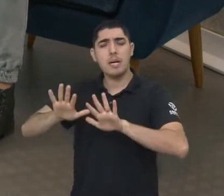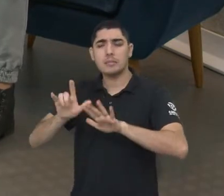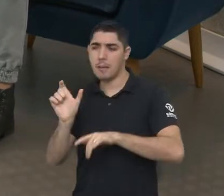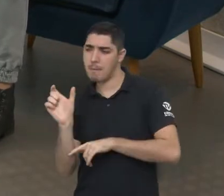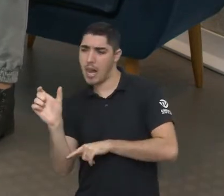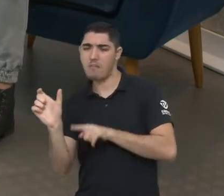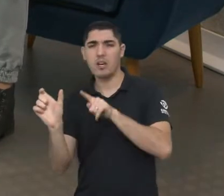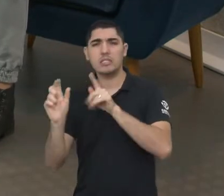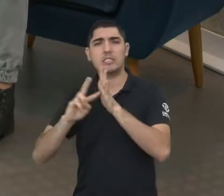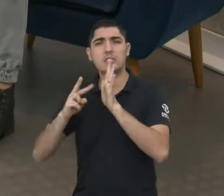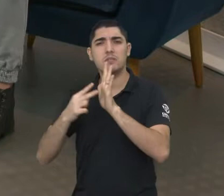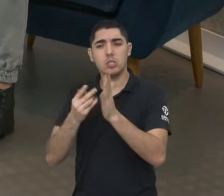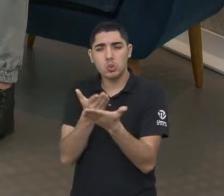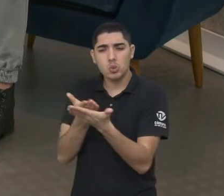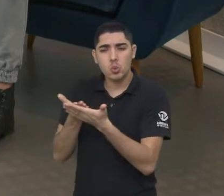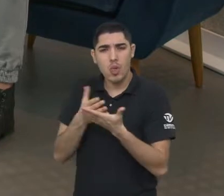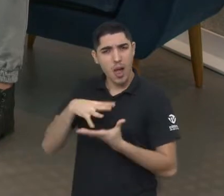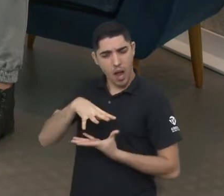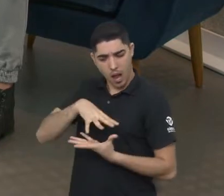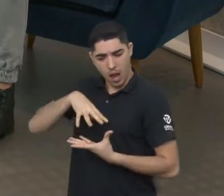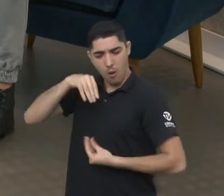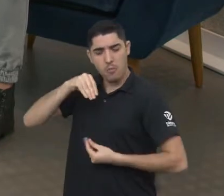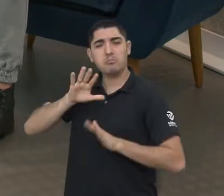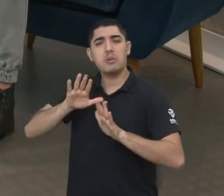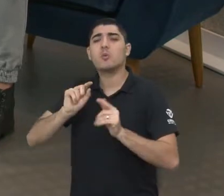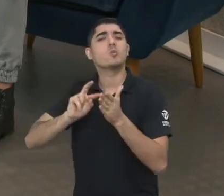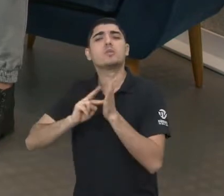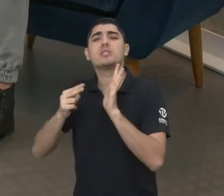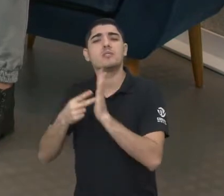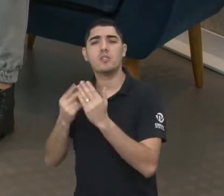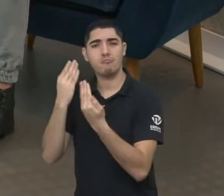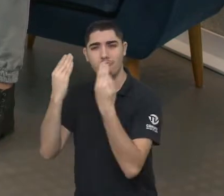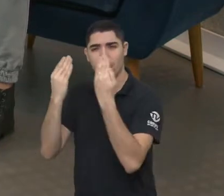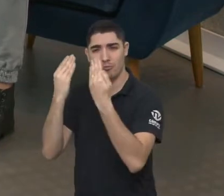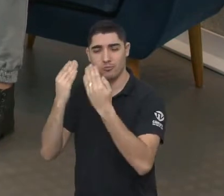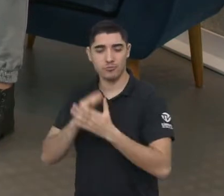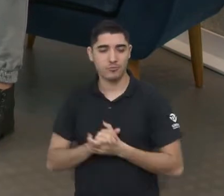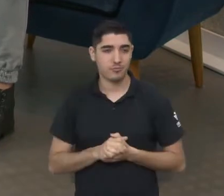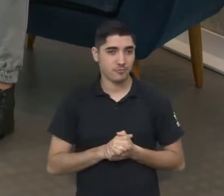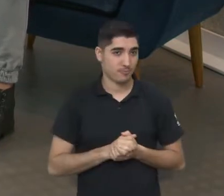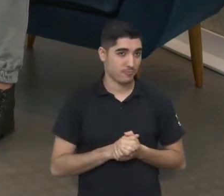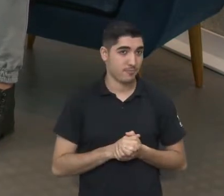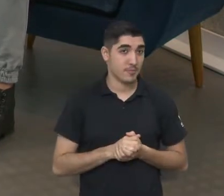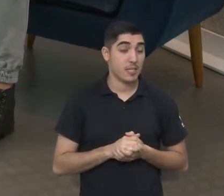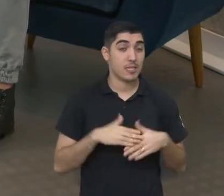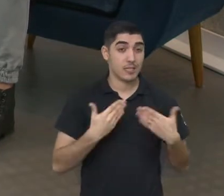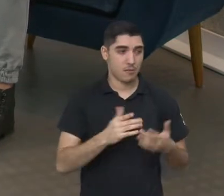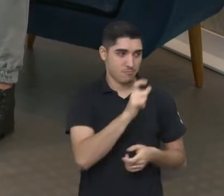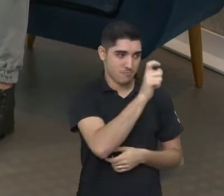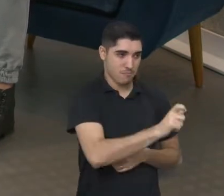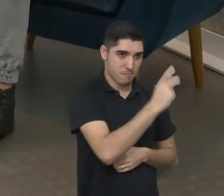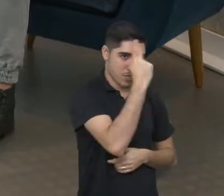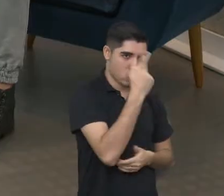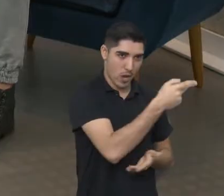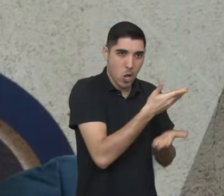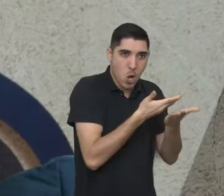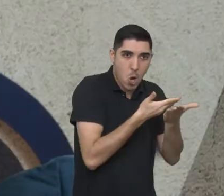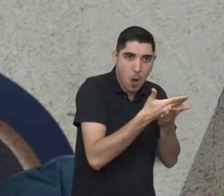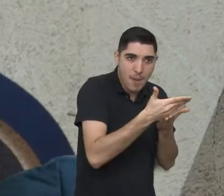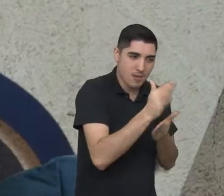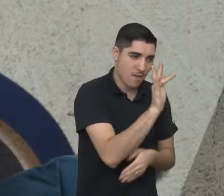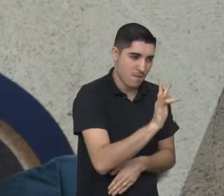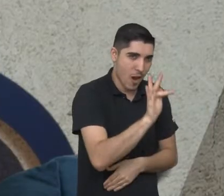palavra, é até um estudo da alma, né? Como é que se dá, então? O que seria psicologia? Sim. O estudante de psicologia, quando ele ingressa